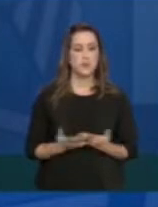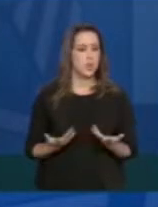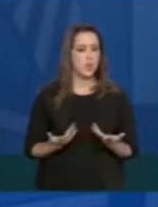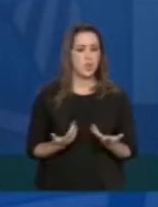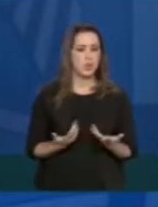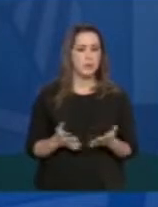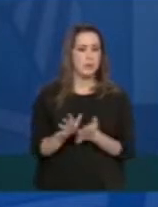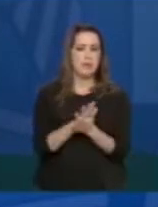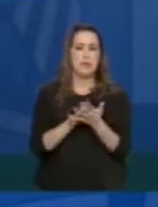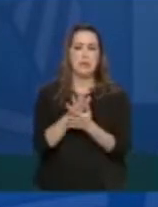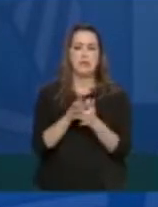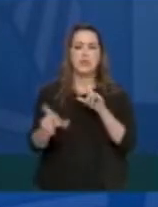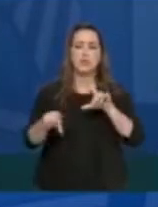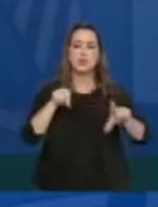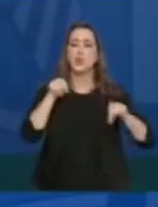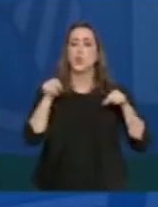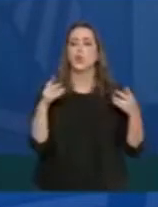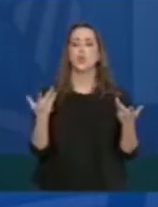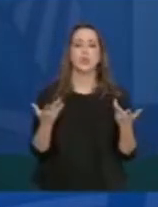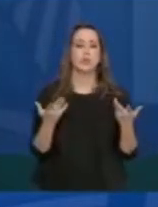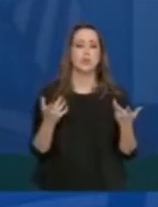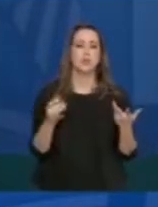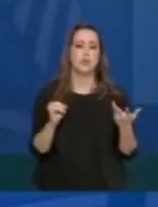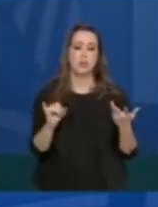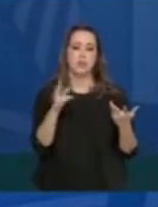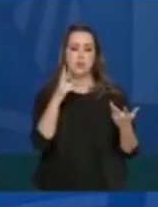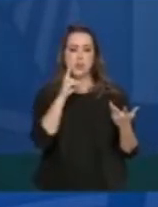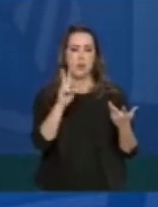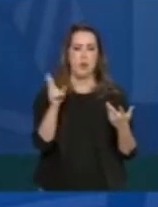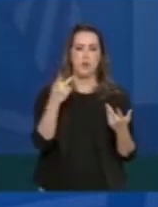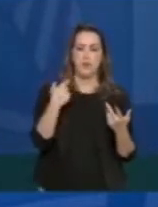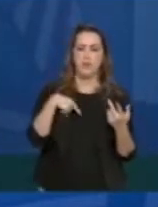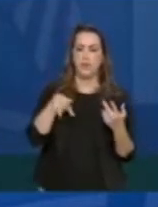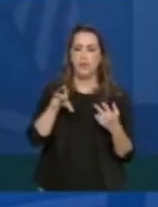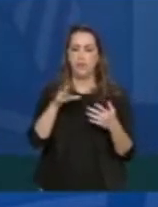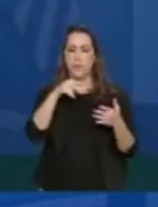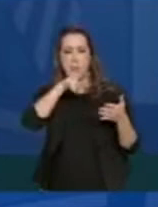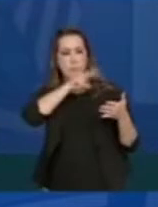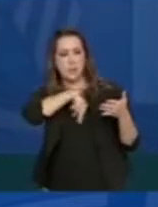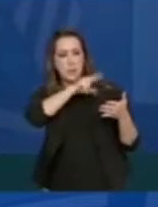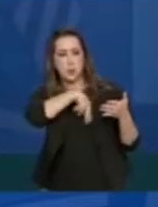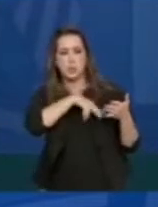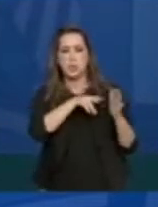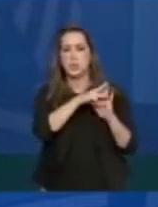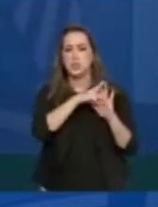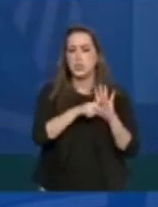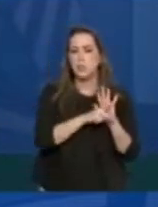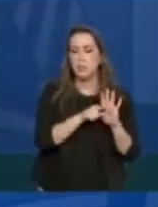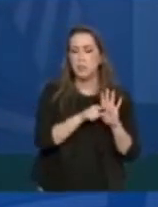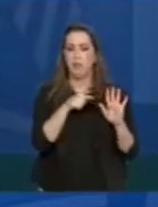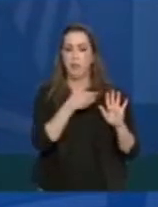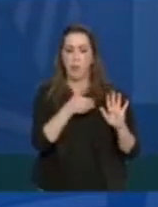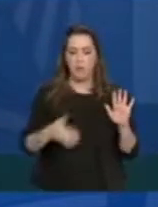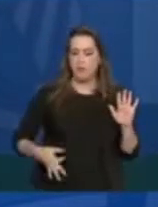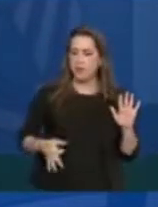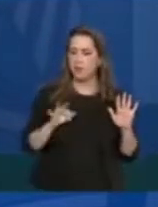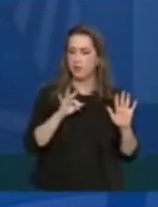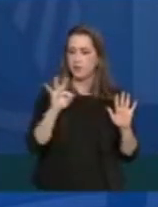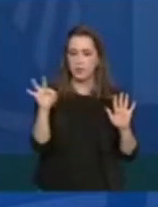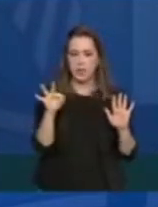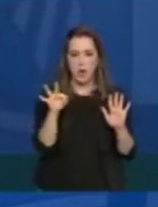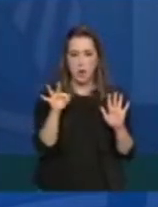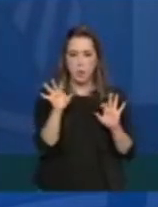Nenhuma decisão, ou como eu vi circular, minuta de medida provisória, saiu do governo federal.